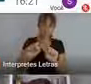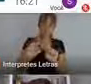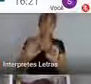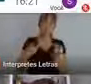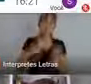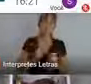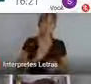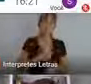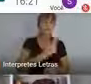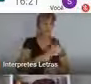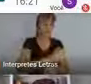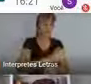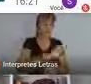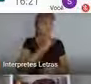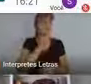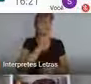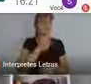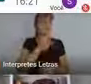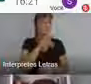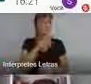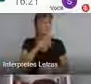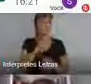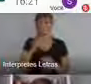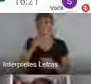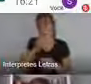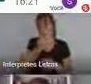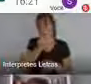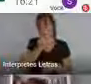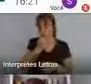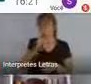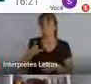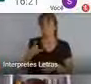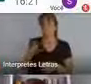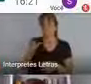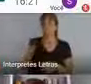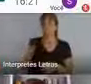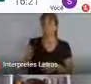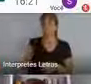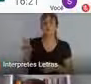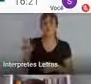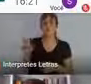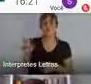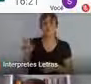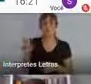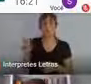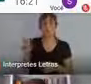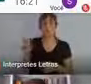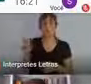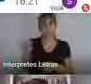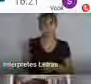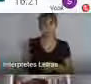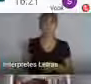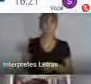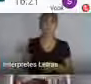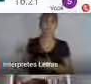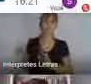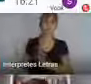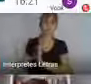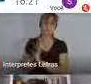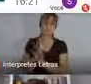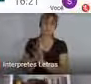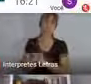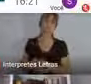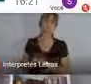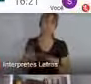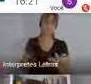para o professor Regis se preparar para já tomar a fala, e antes disso eu vou apresentá-lo.